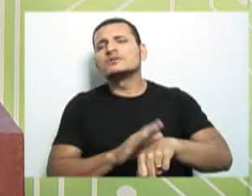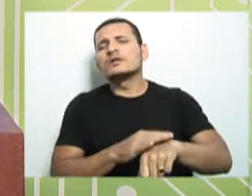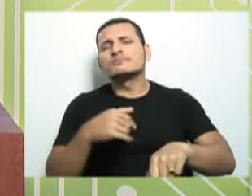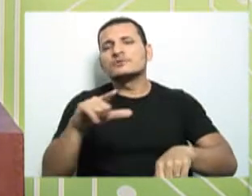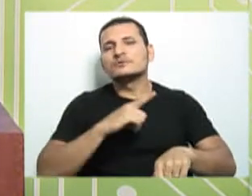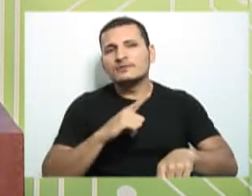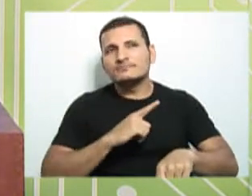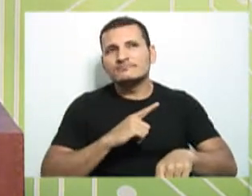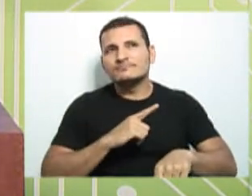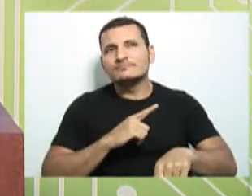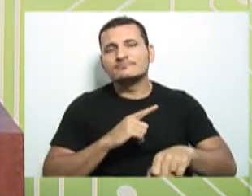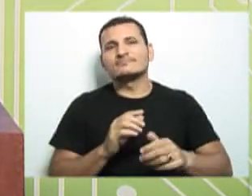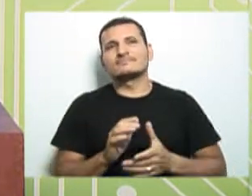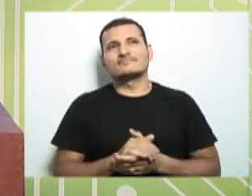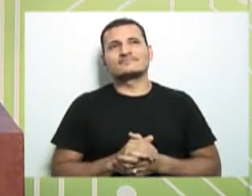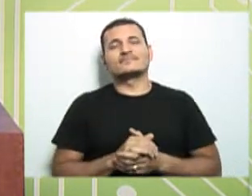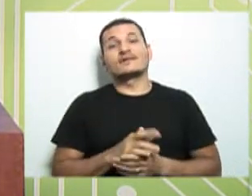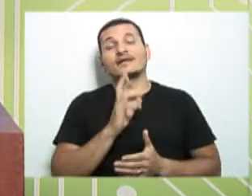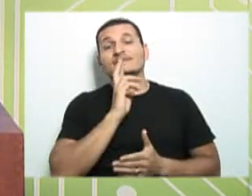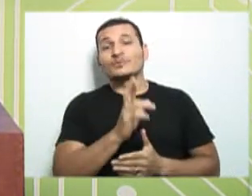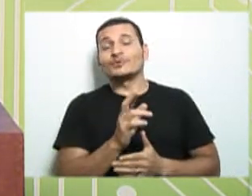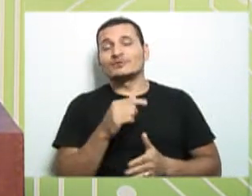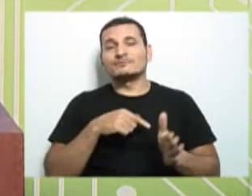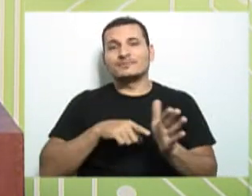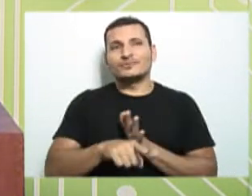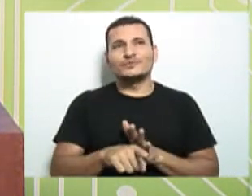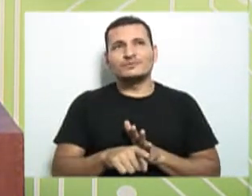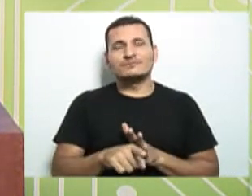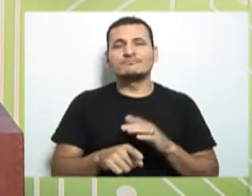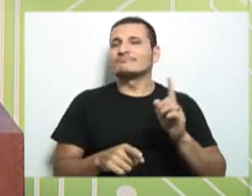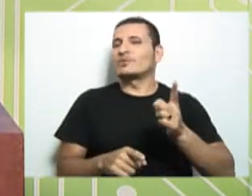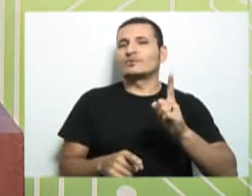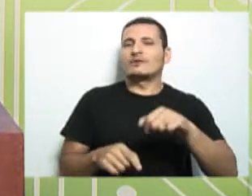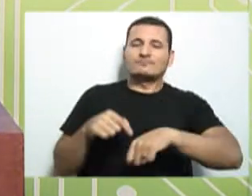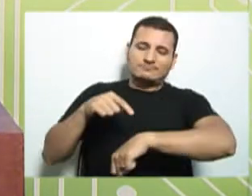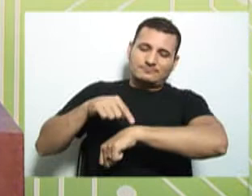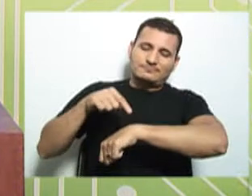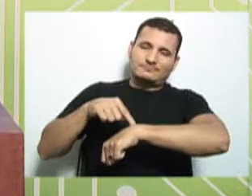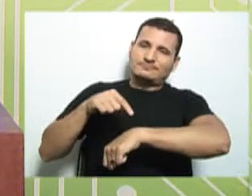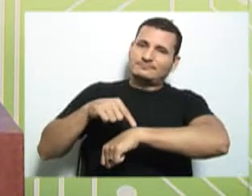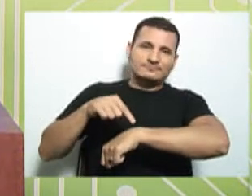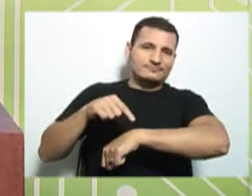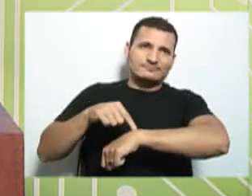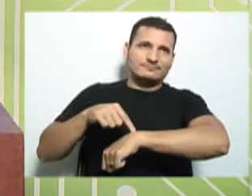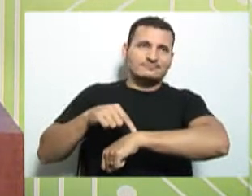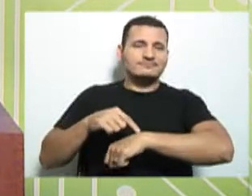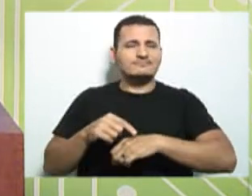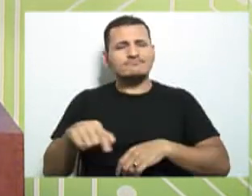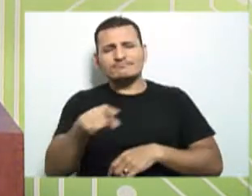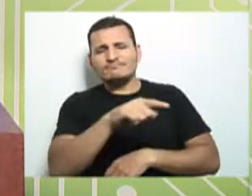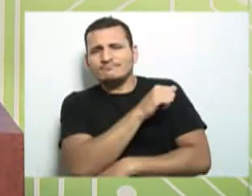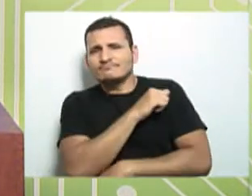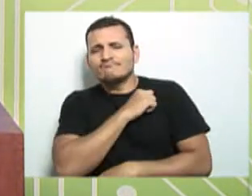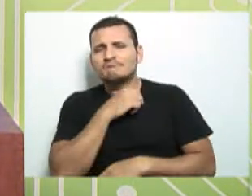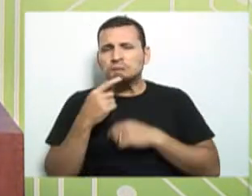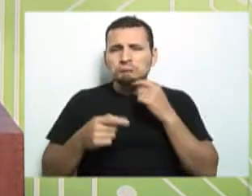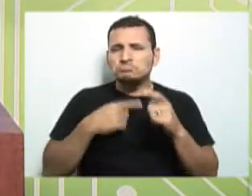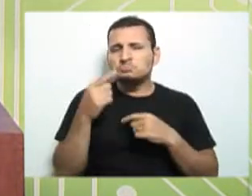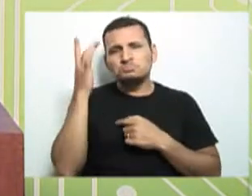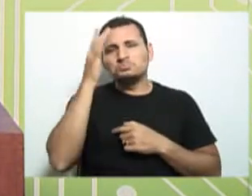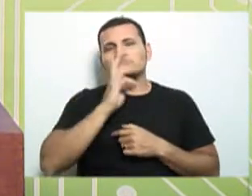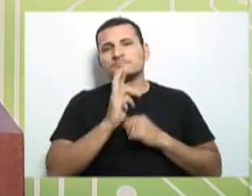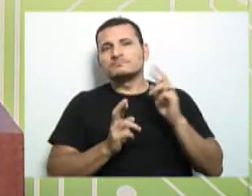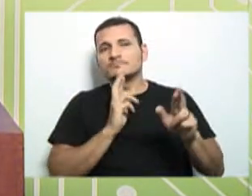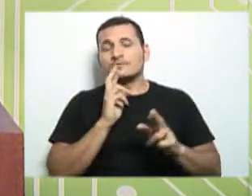temos? E eu quero dizer que a resposta a essa minha pergunta não está no relógio em cima do quadro. E eles ficaram assim meio que na dúvida, sem saber o que responder. E o